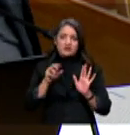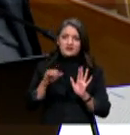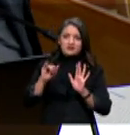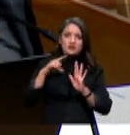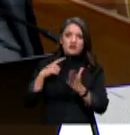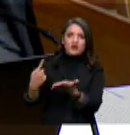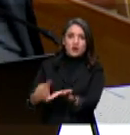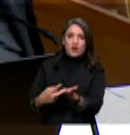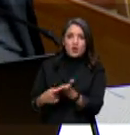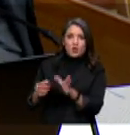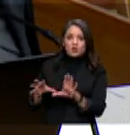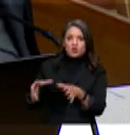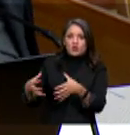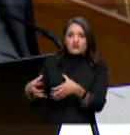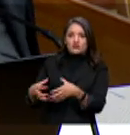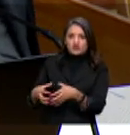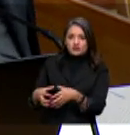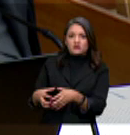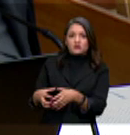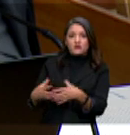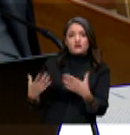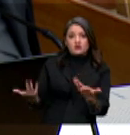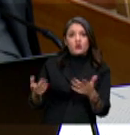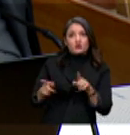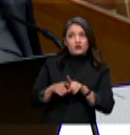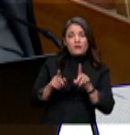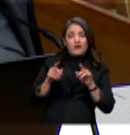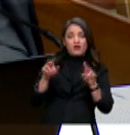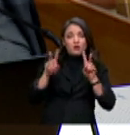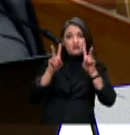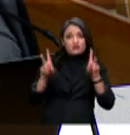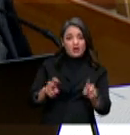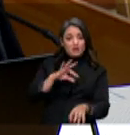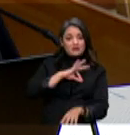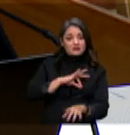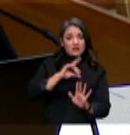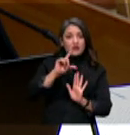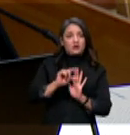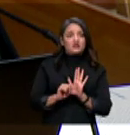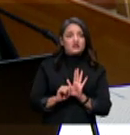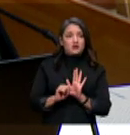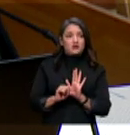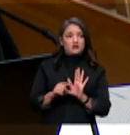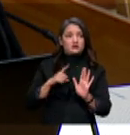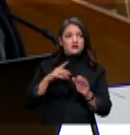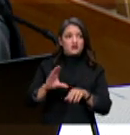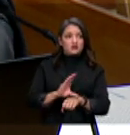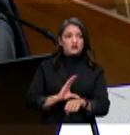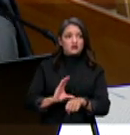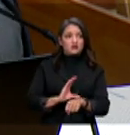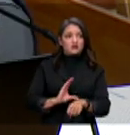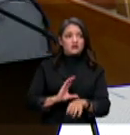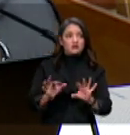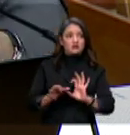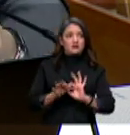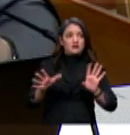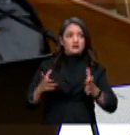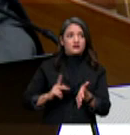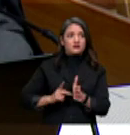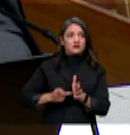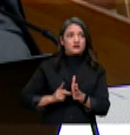coletivo. Vejam, a própria questão de irredutibilidade salarial, a Constituição permitiu que o